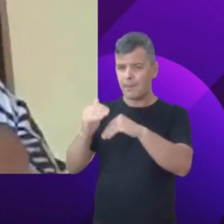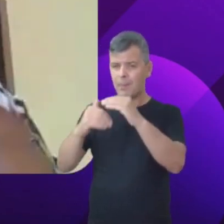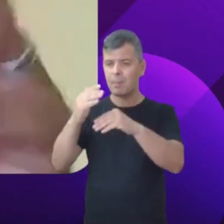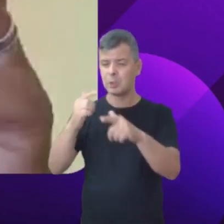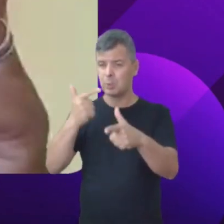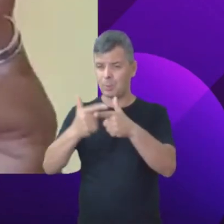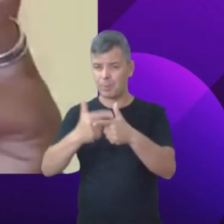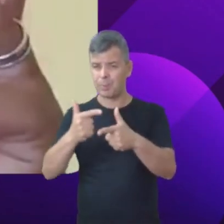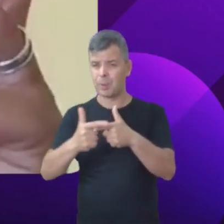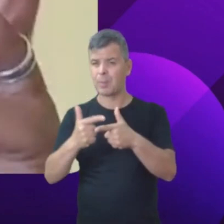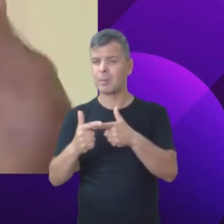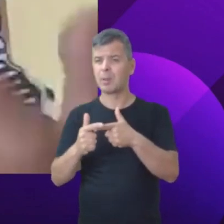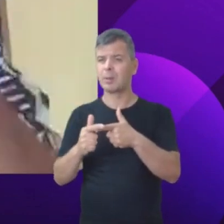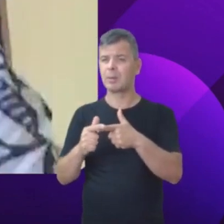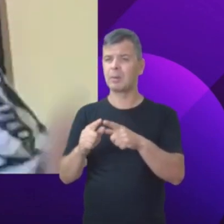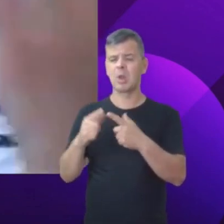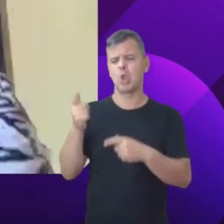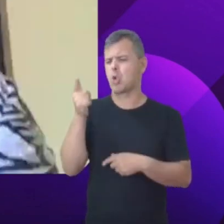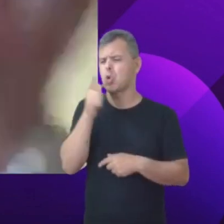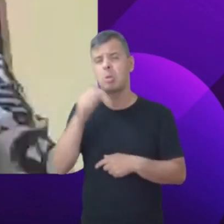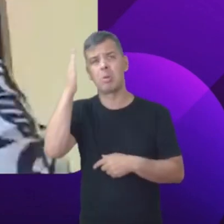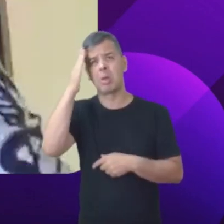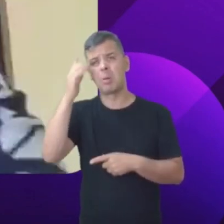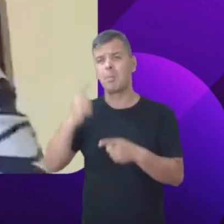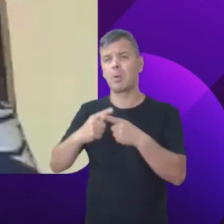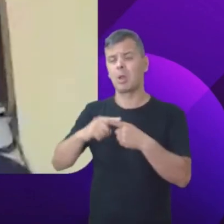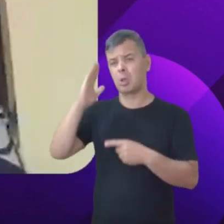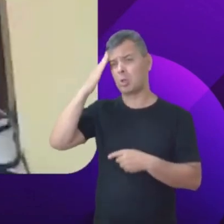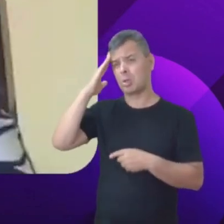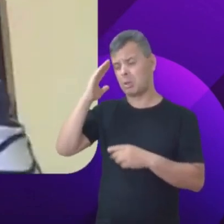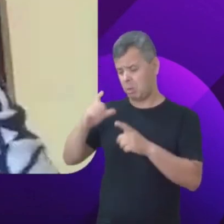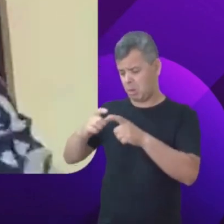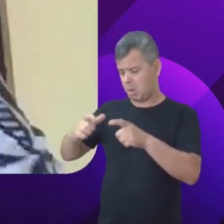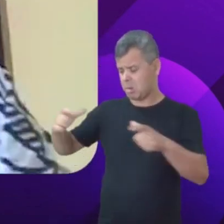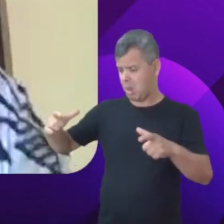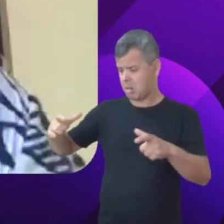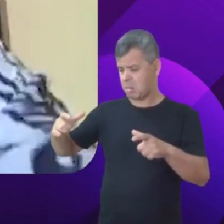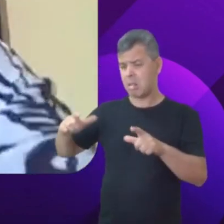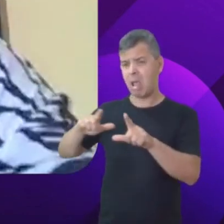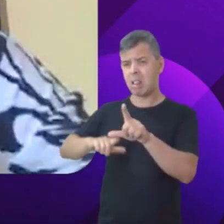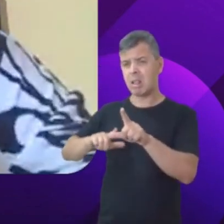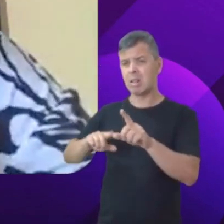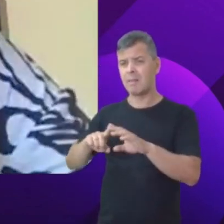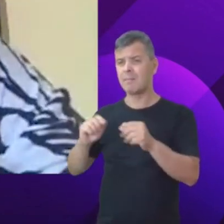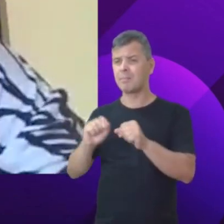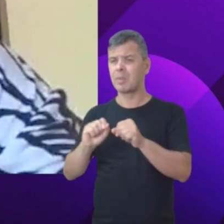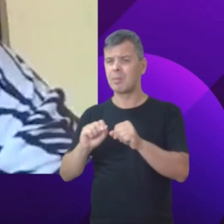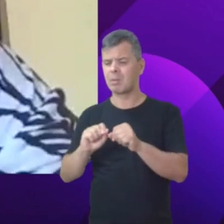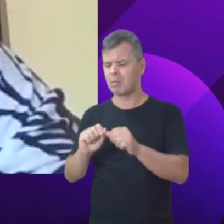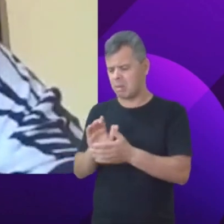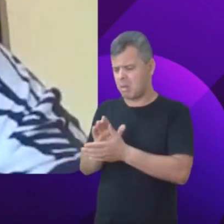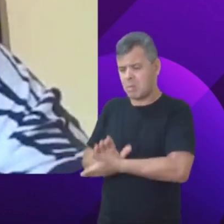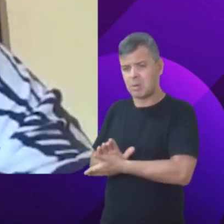de problema, eu não consigo compreender porque eu não entendo porque cresce tanta letra, ela também é uma forma